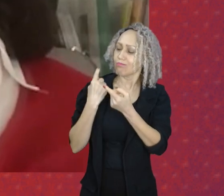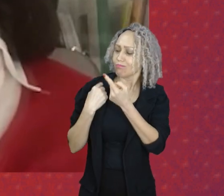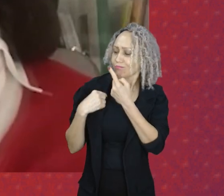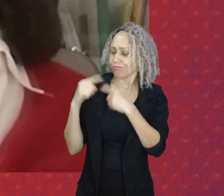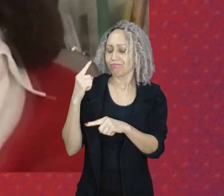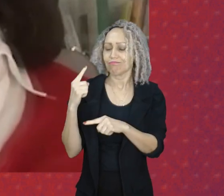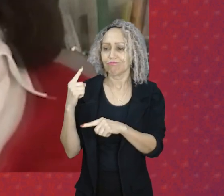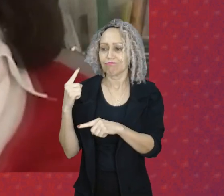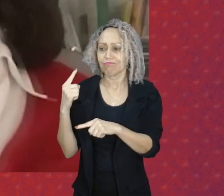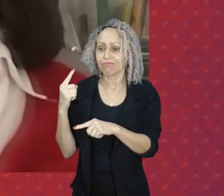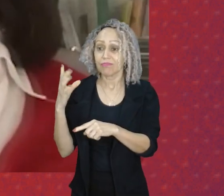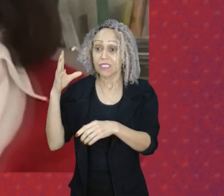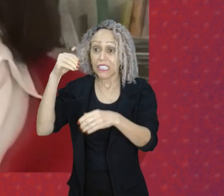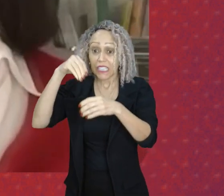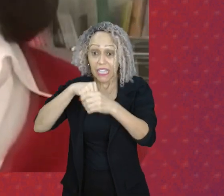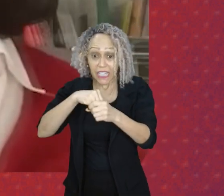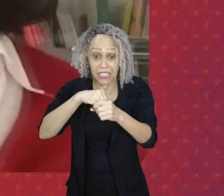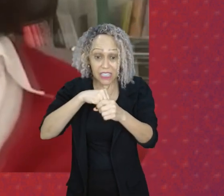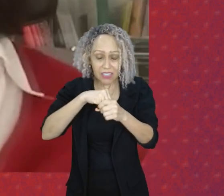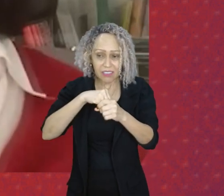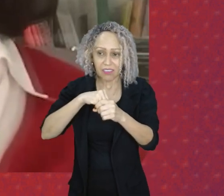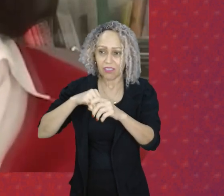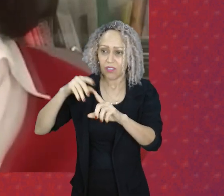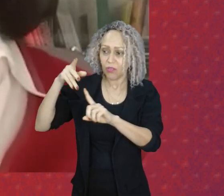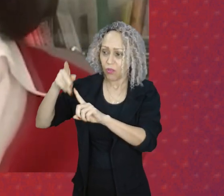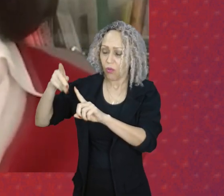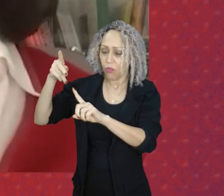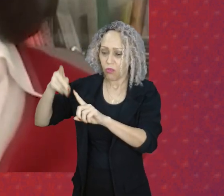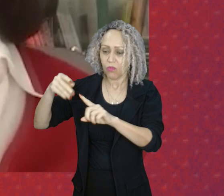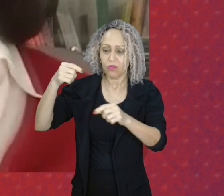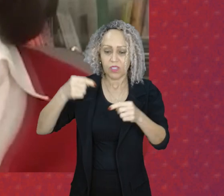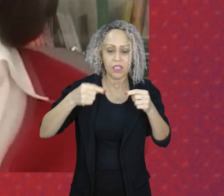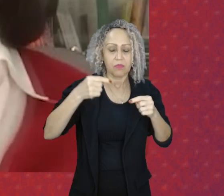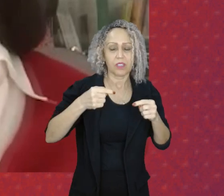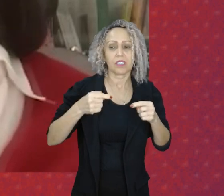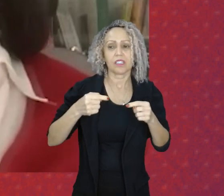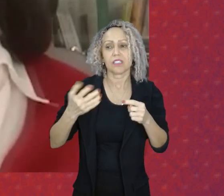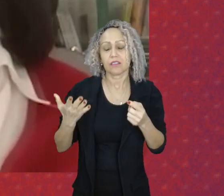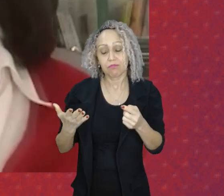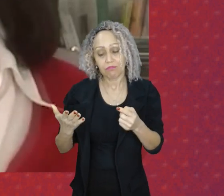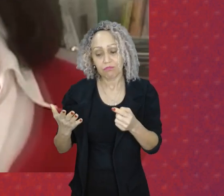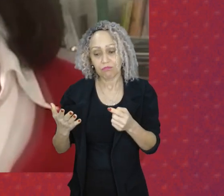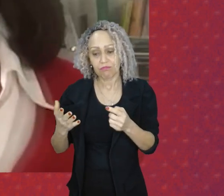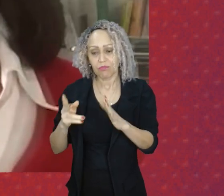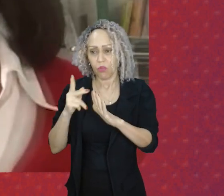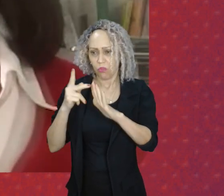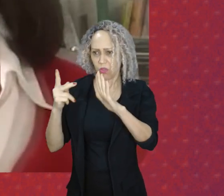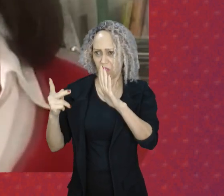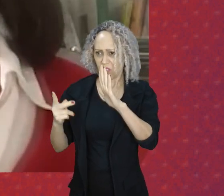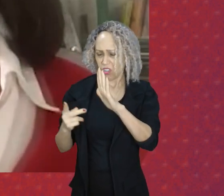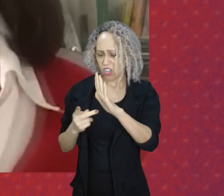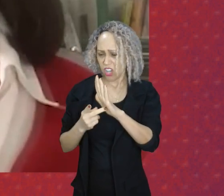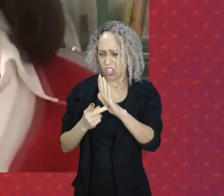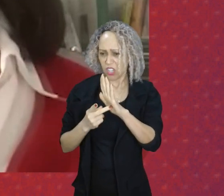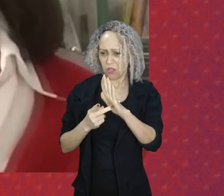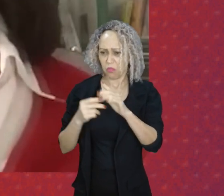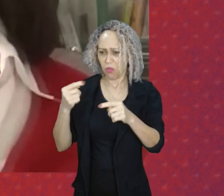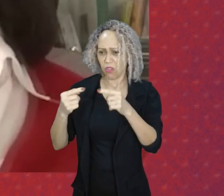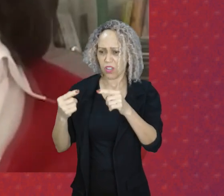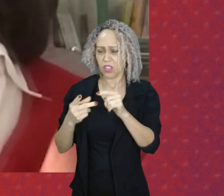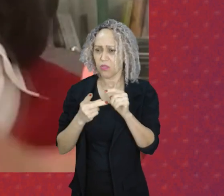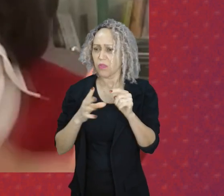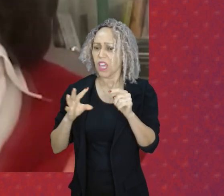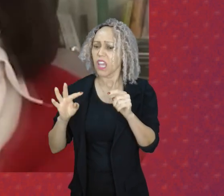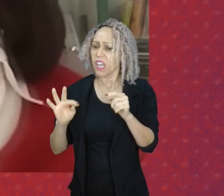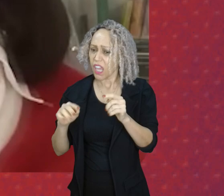nos parlamentos o enorme desafio, como projeto político do Partido dos Trabalhadores,